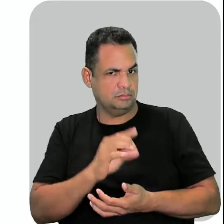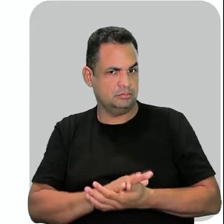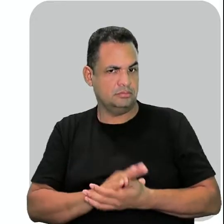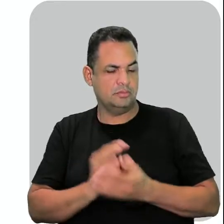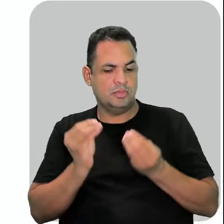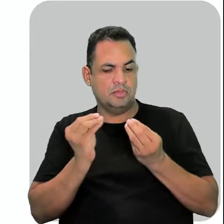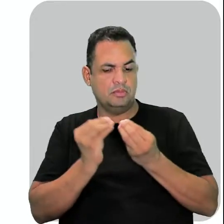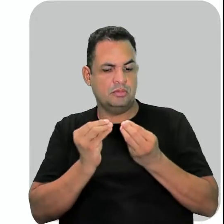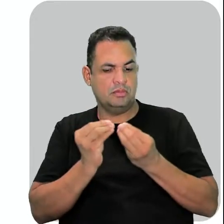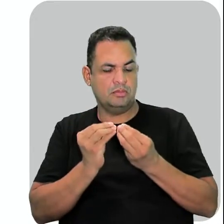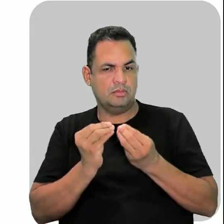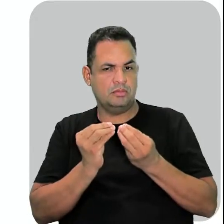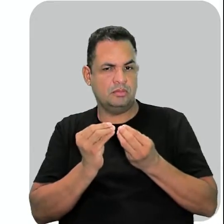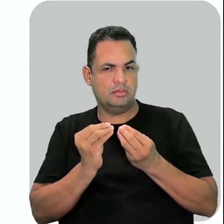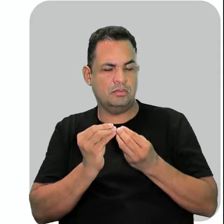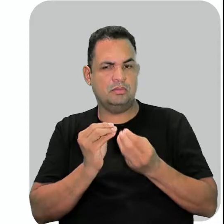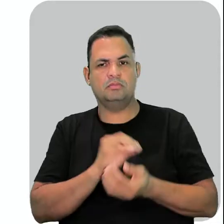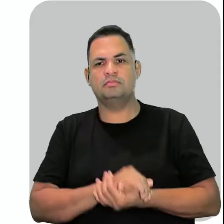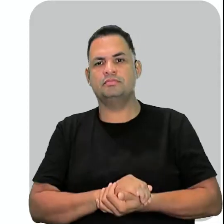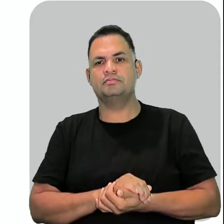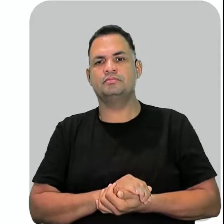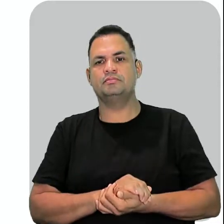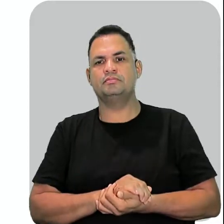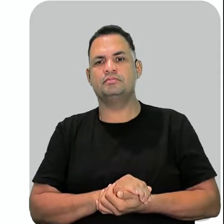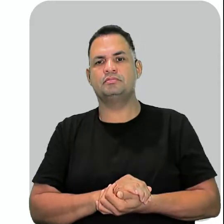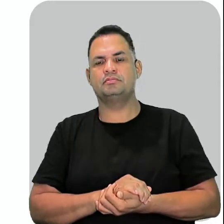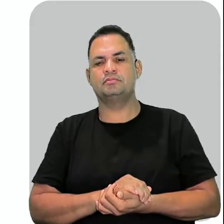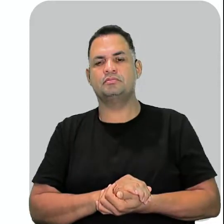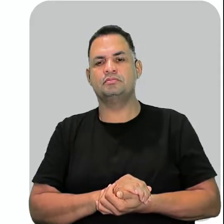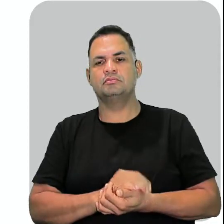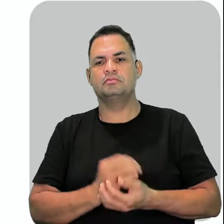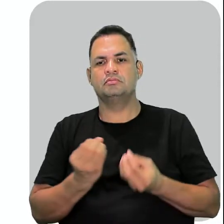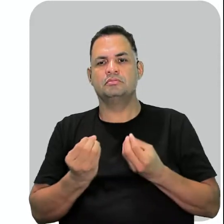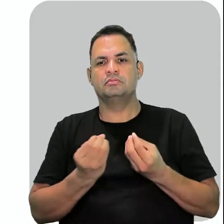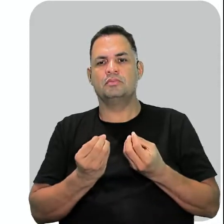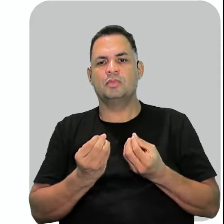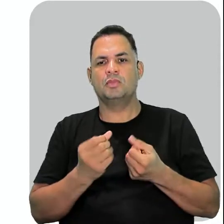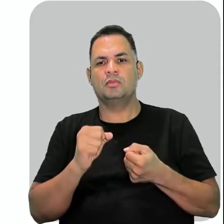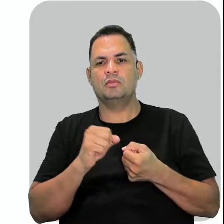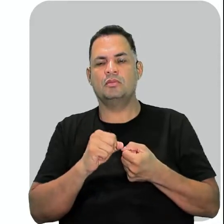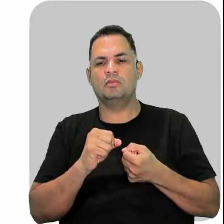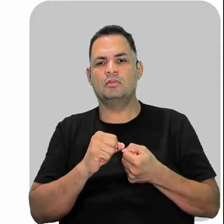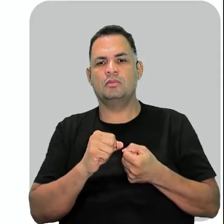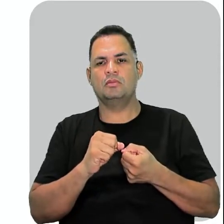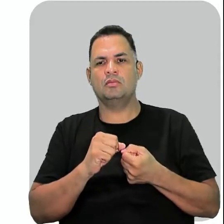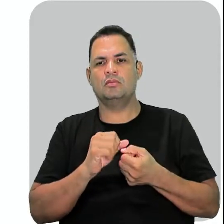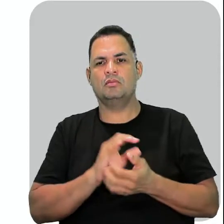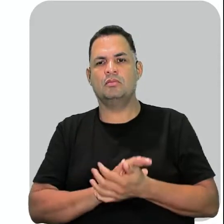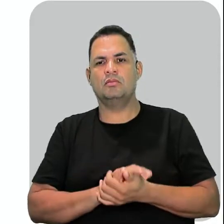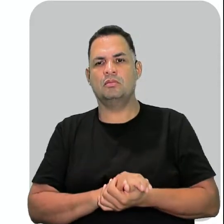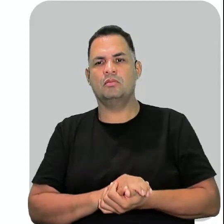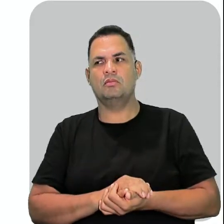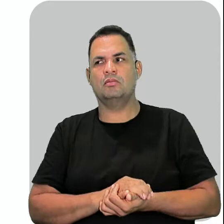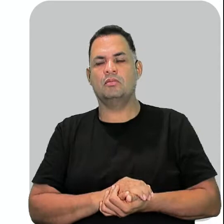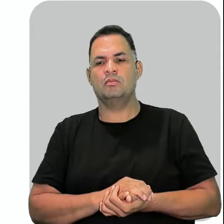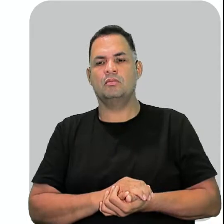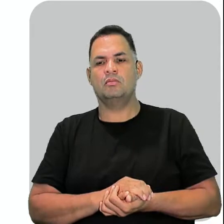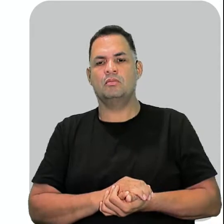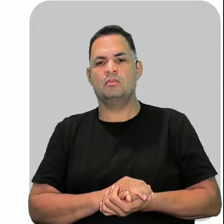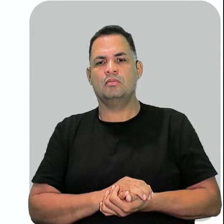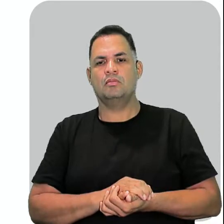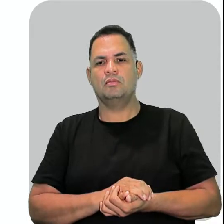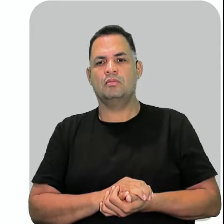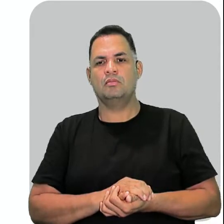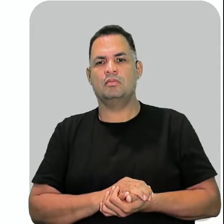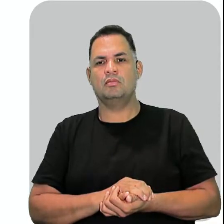uma molécula e a formação do nosso polímero. É uma